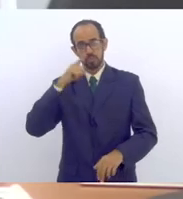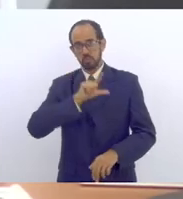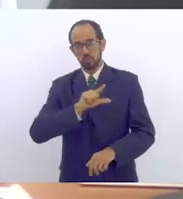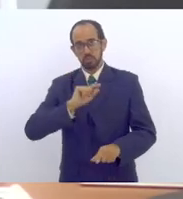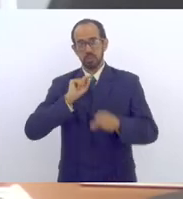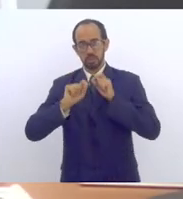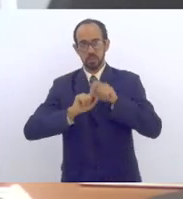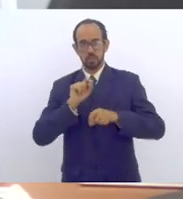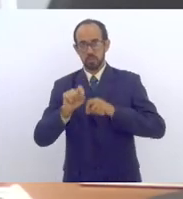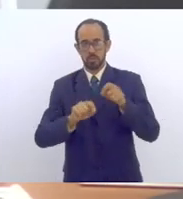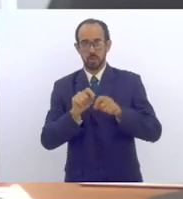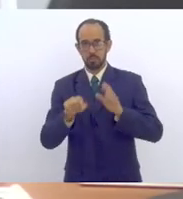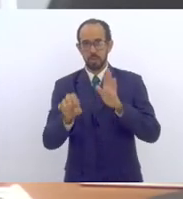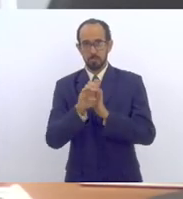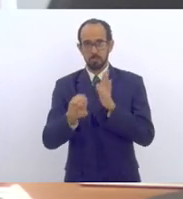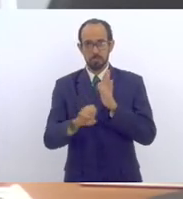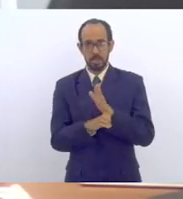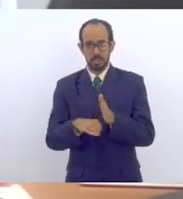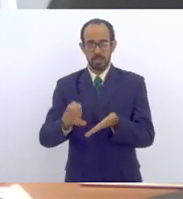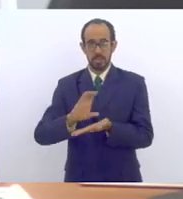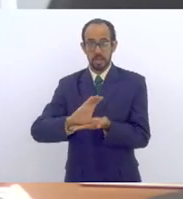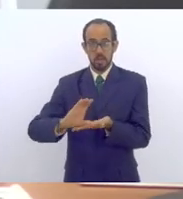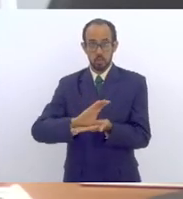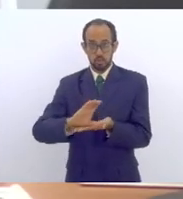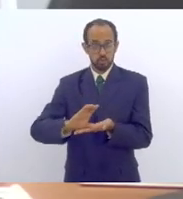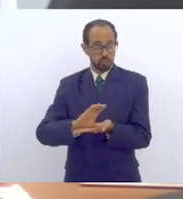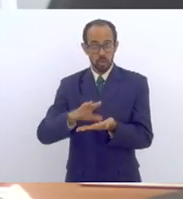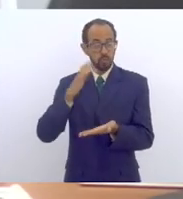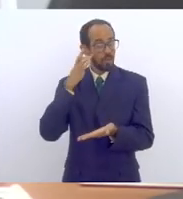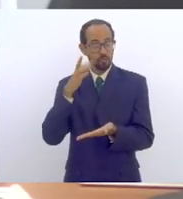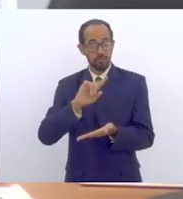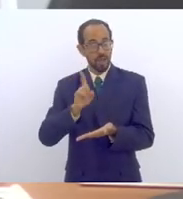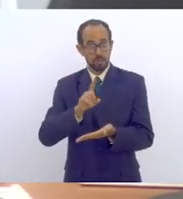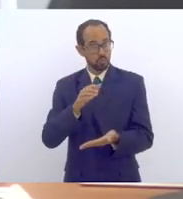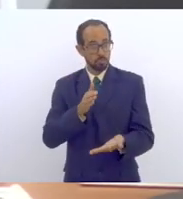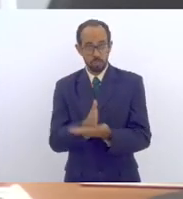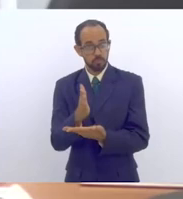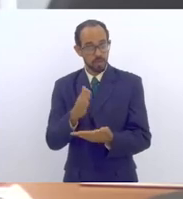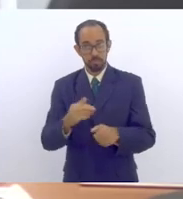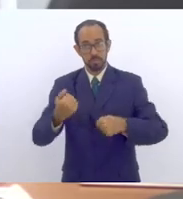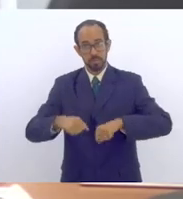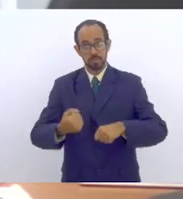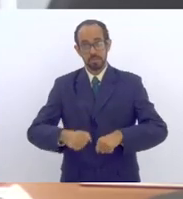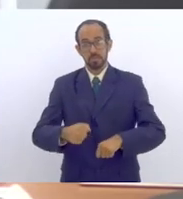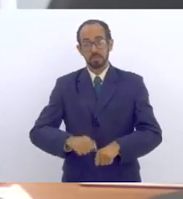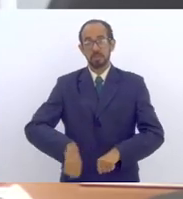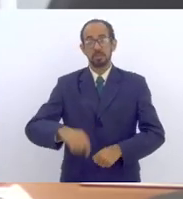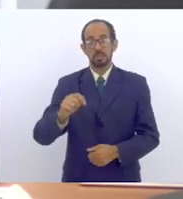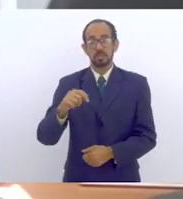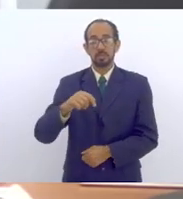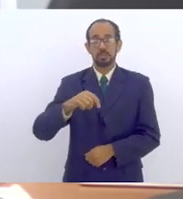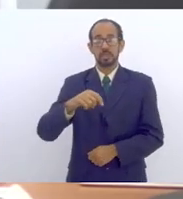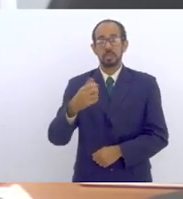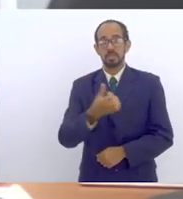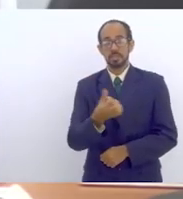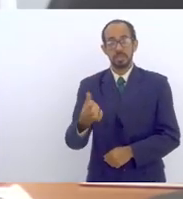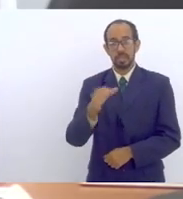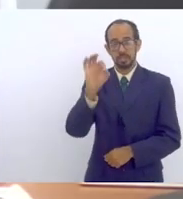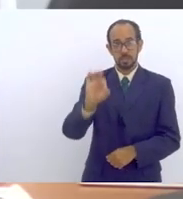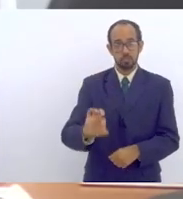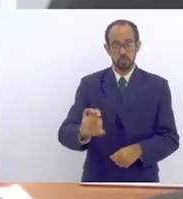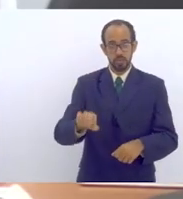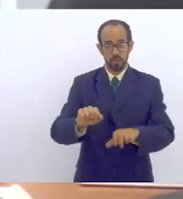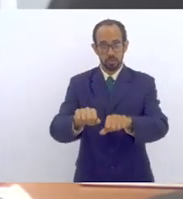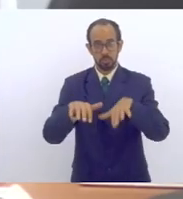é uma Emenda Constitucional não é fácil aprovar você tem que ter dois terços do plenário então é difícil